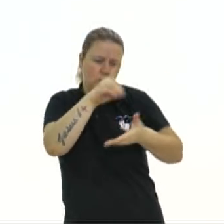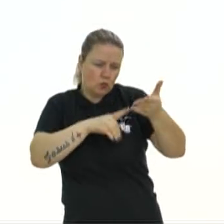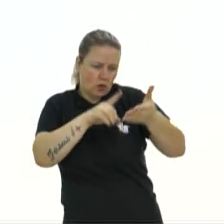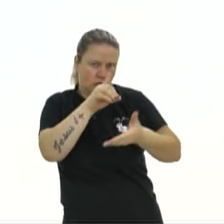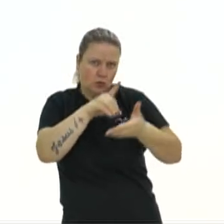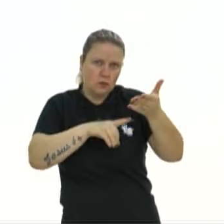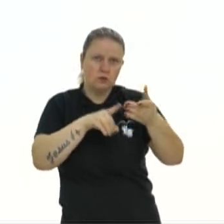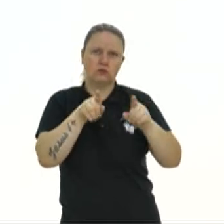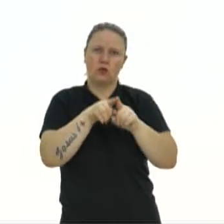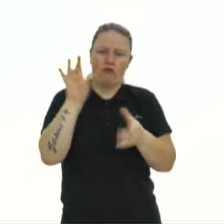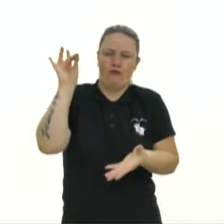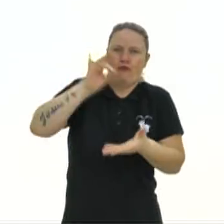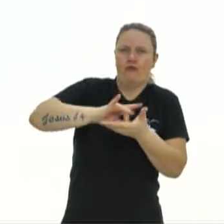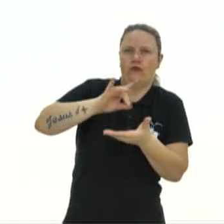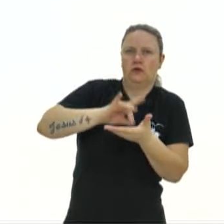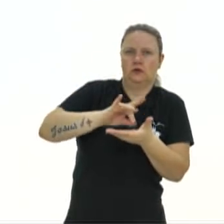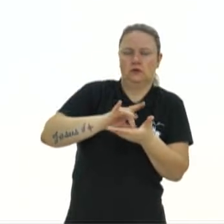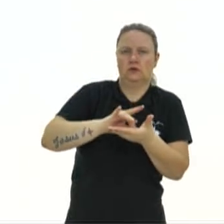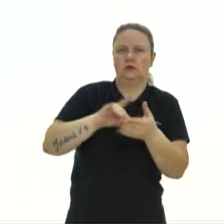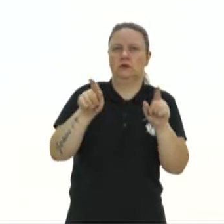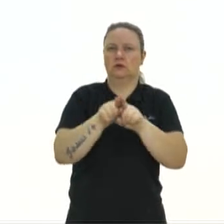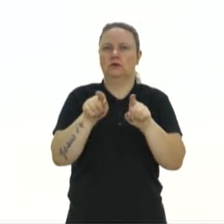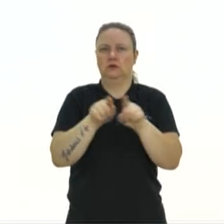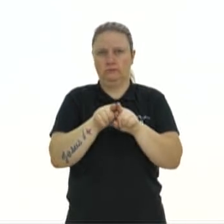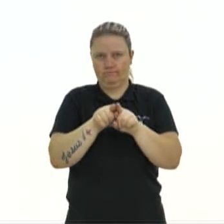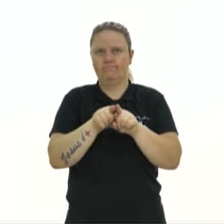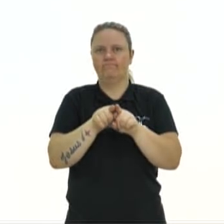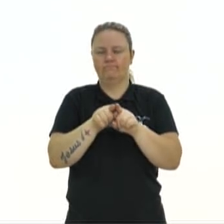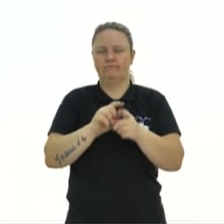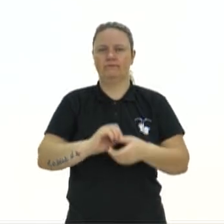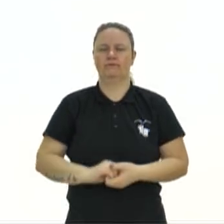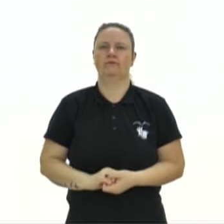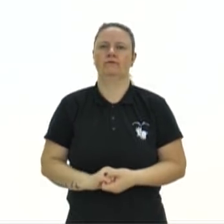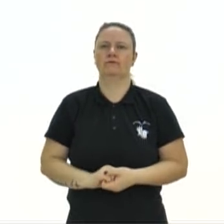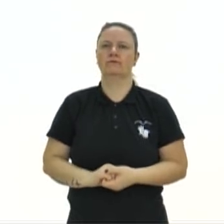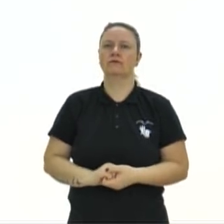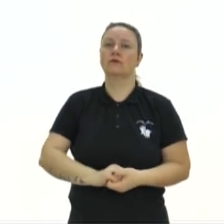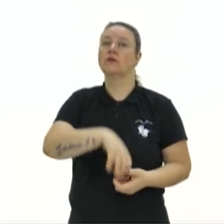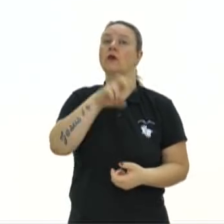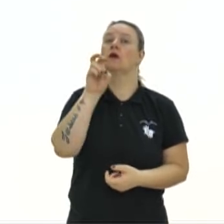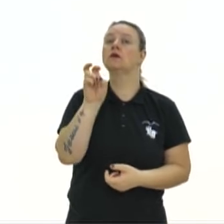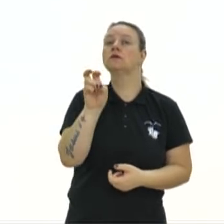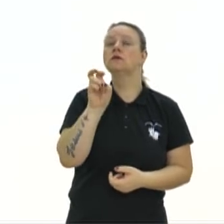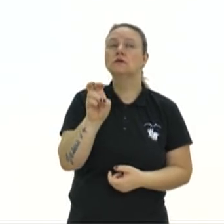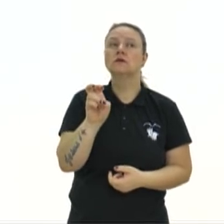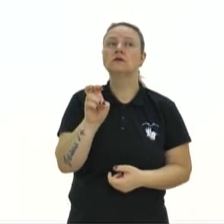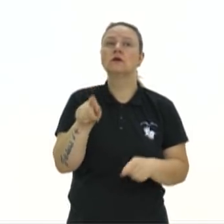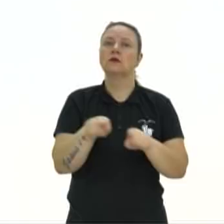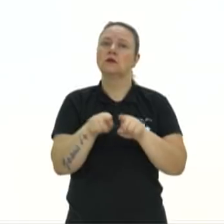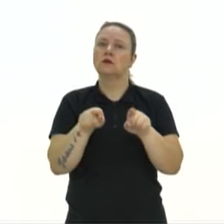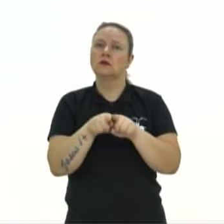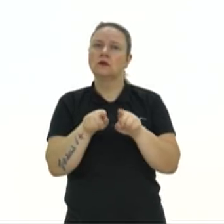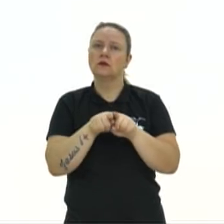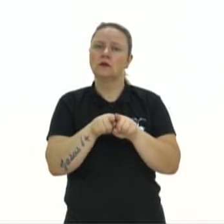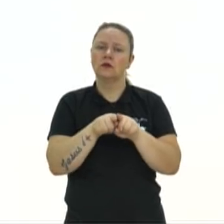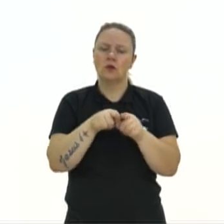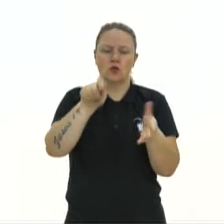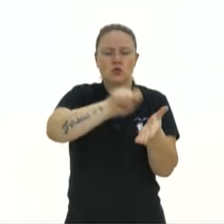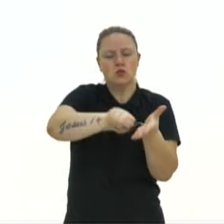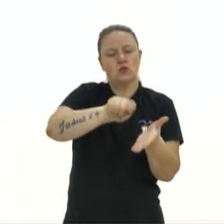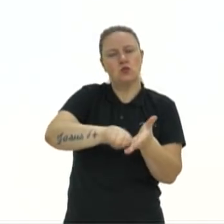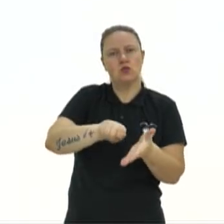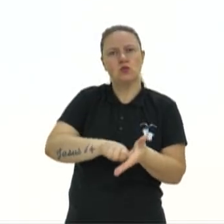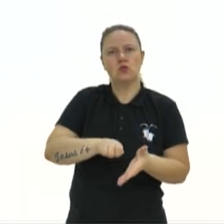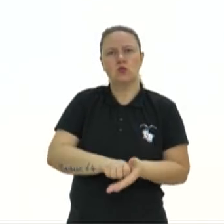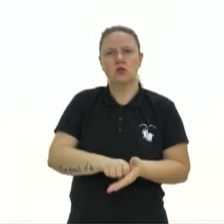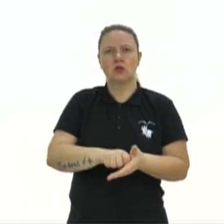transparente quanto ao seu processo de apuração. 5. Produzir uma reportagem assim que